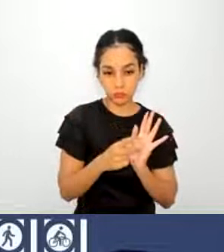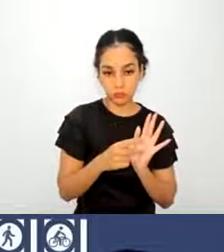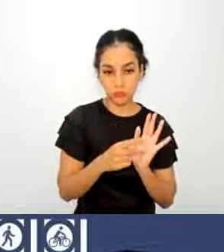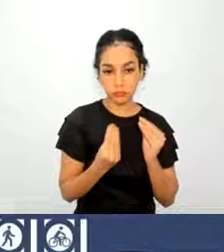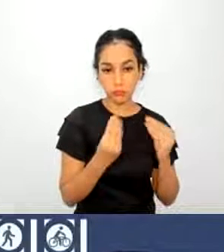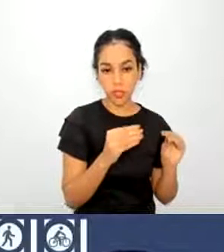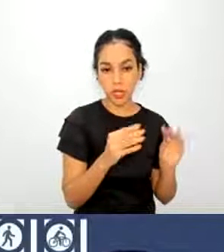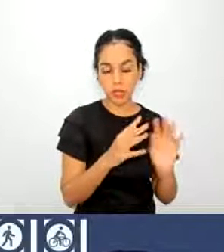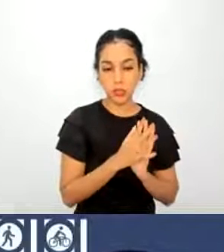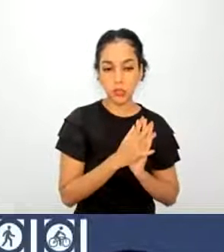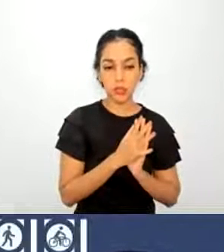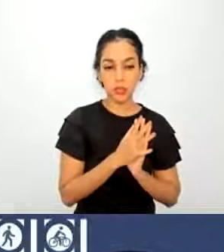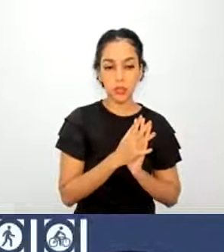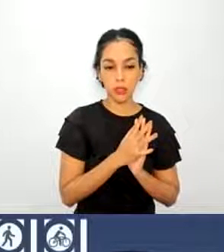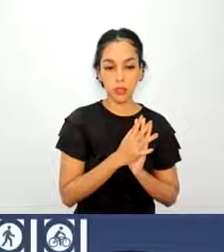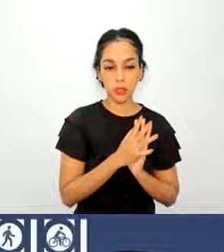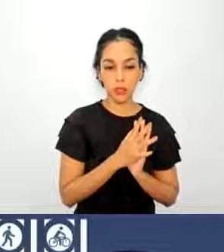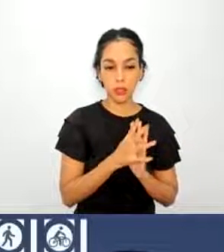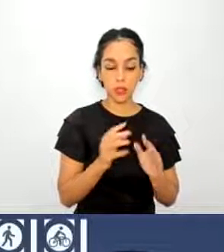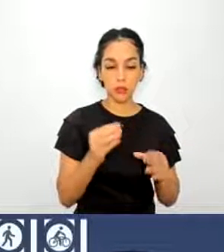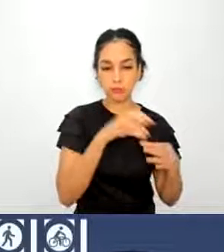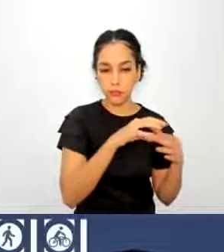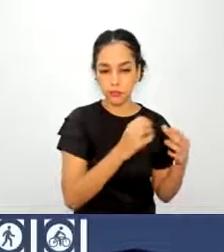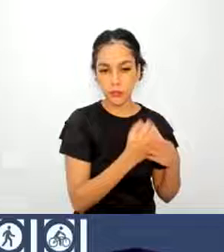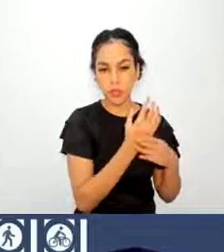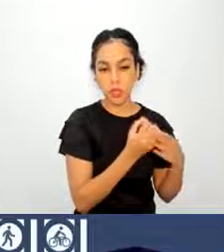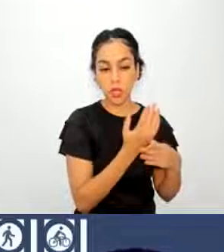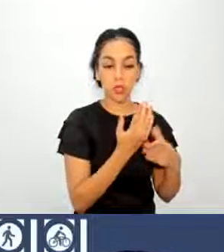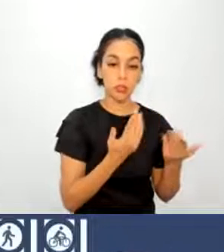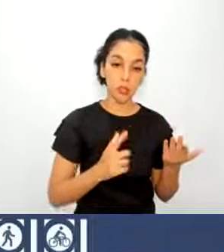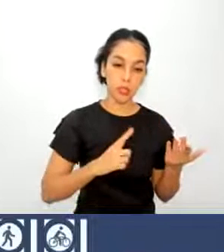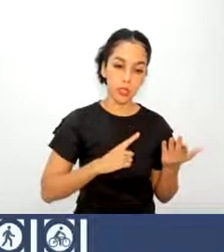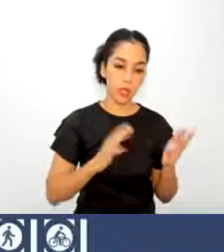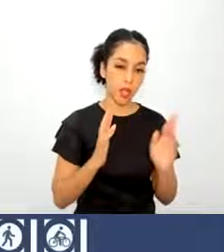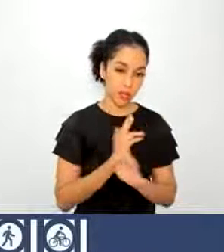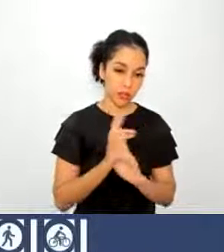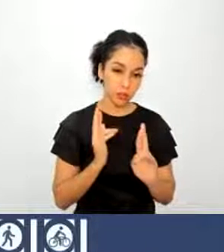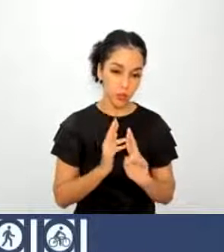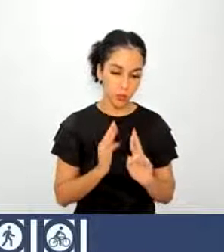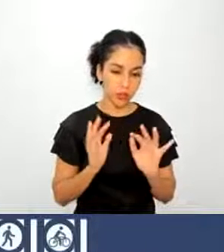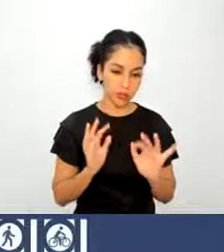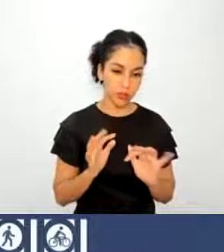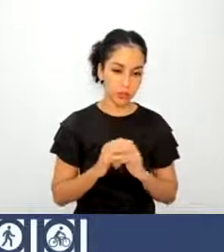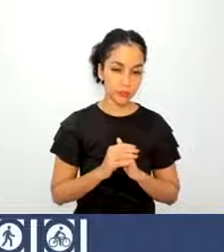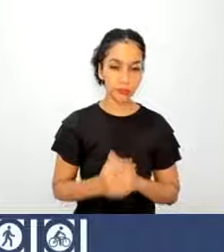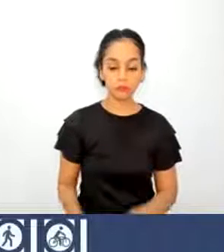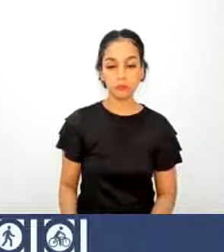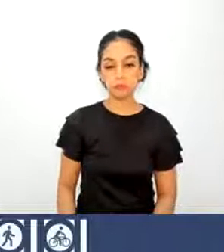Não houveram muitas árvores plantadas. Então, teria alguma relação assim? Na